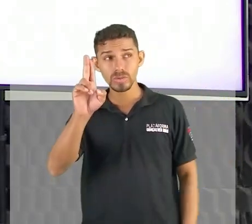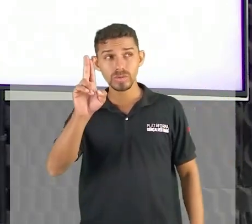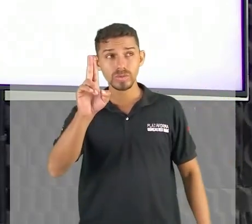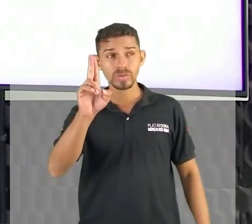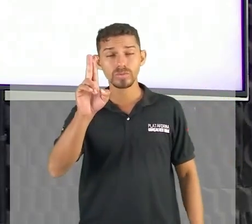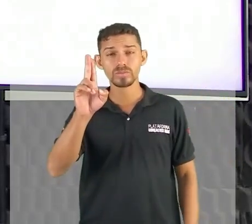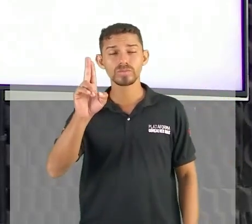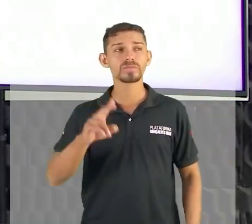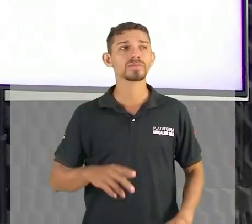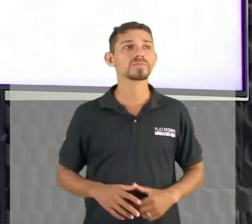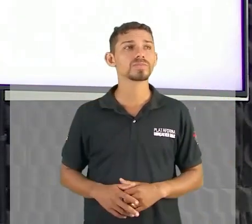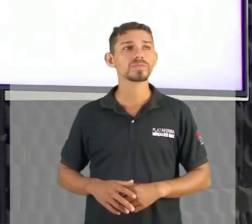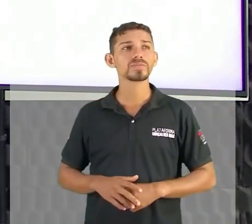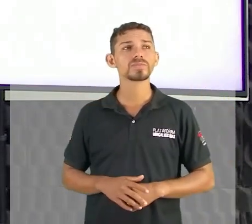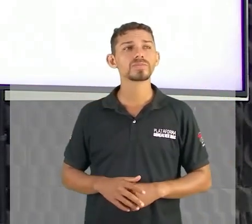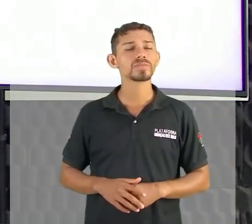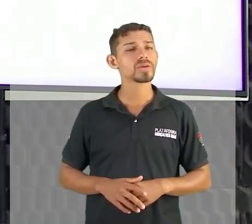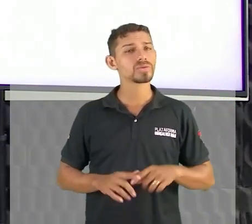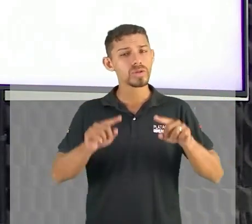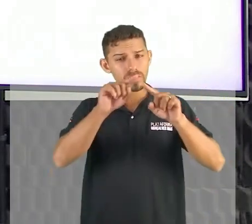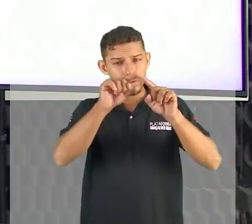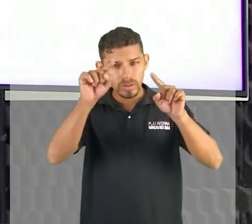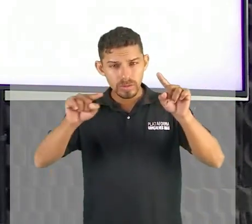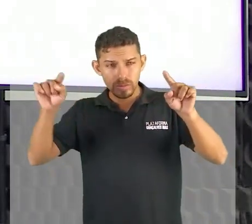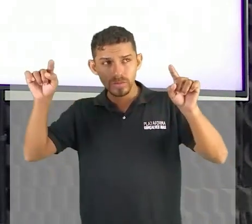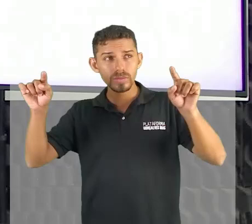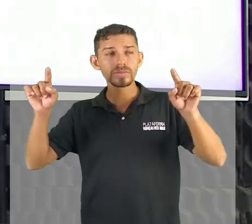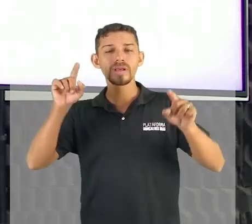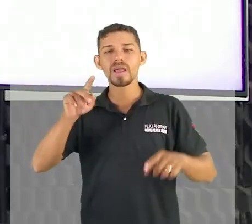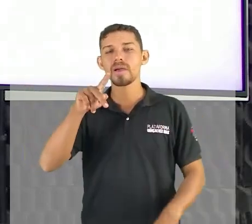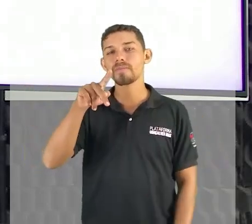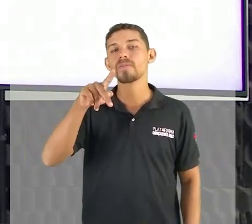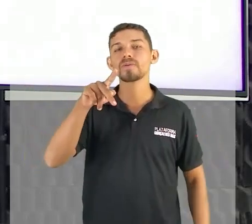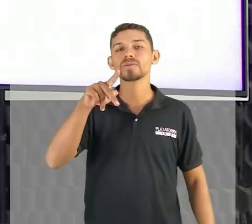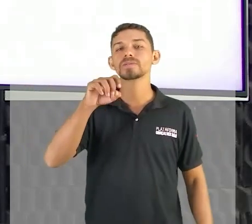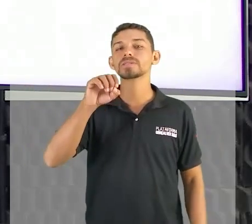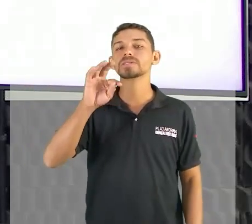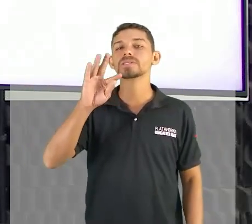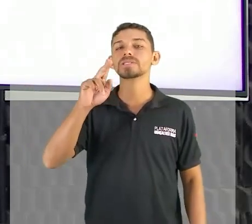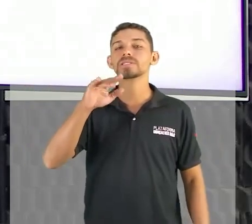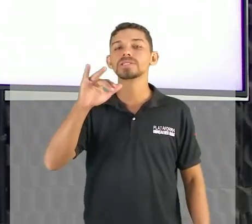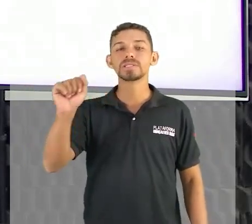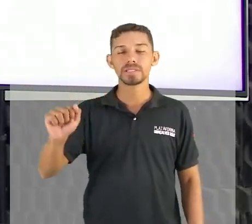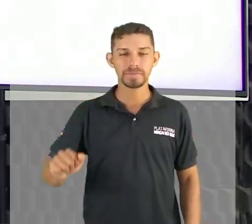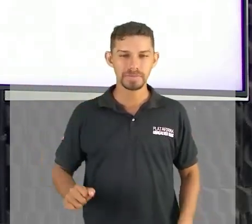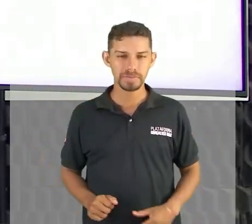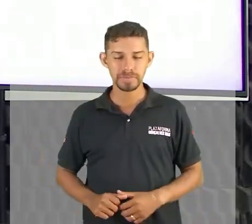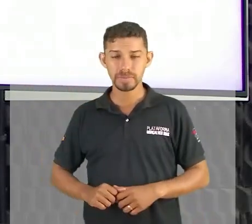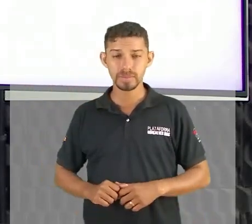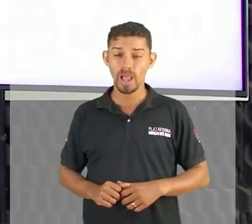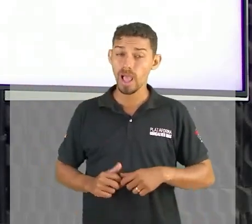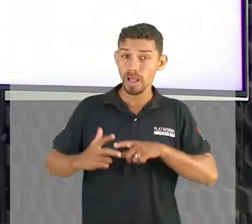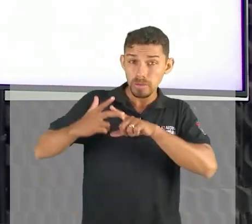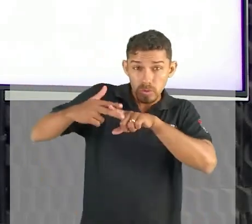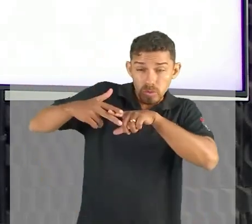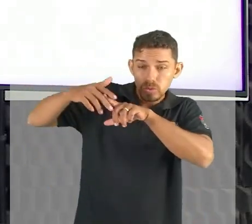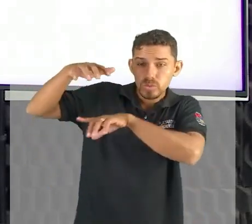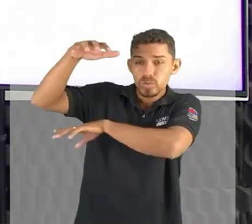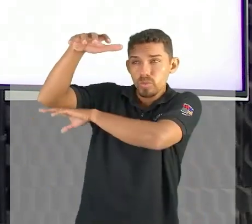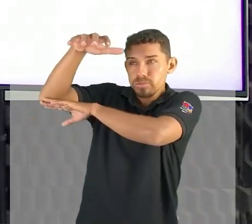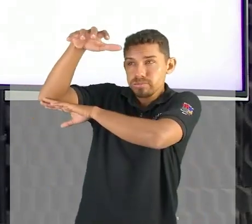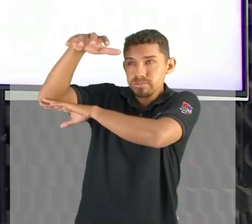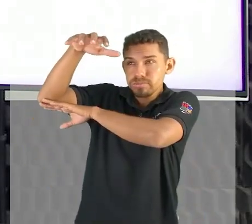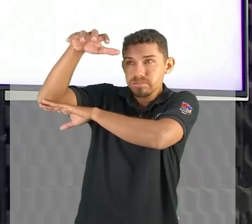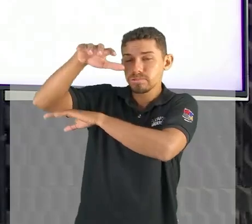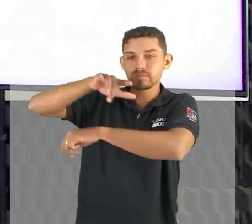ddp e isso aqui ó são os valores de do aparelho para a instalação de chuveiros